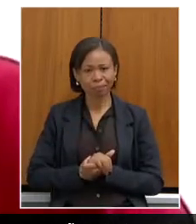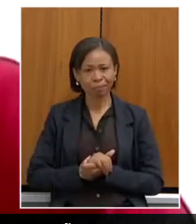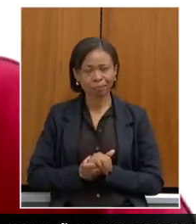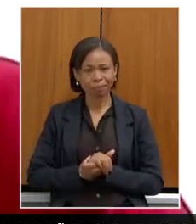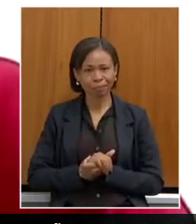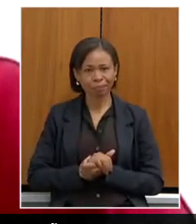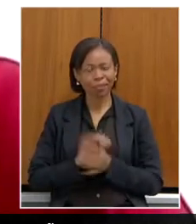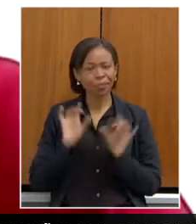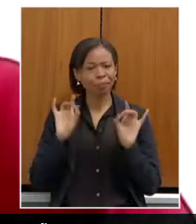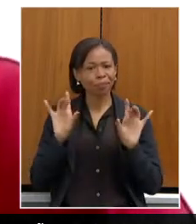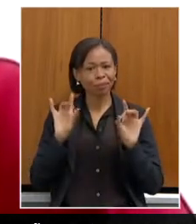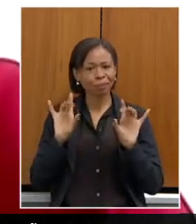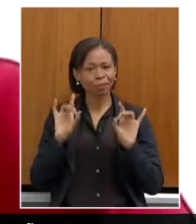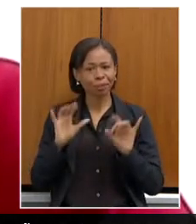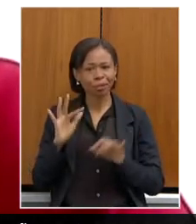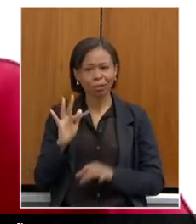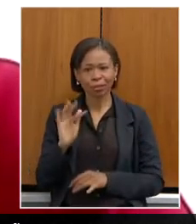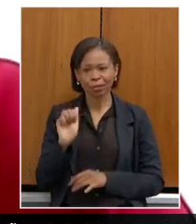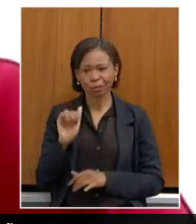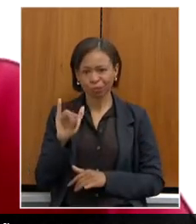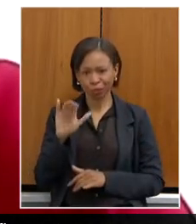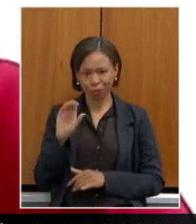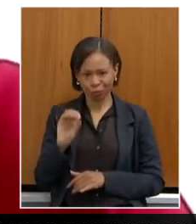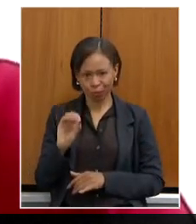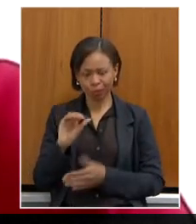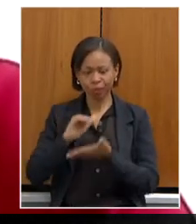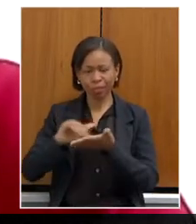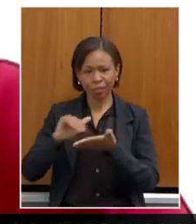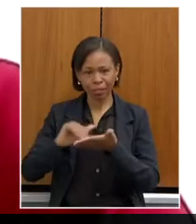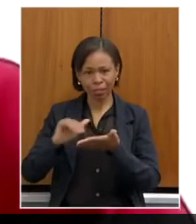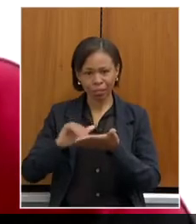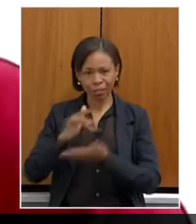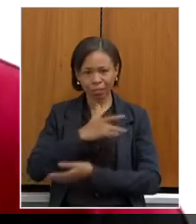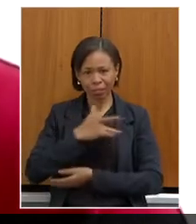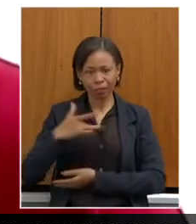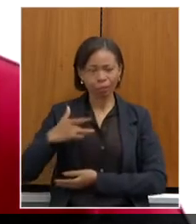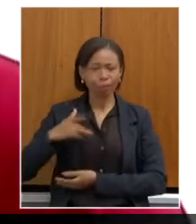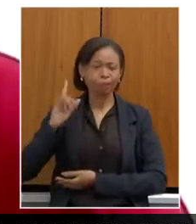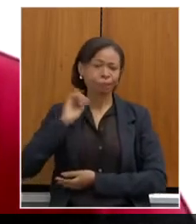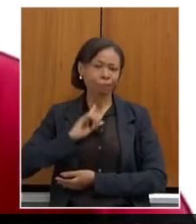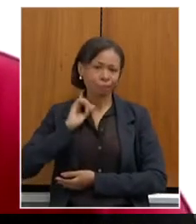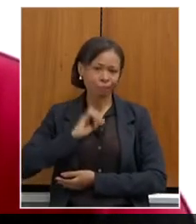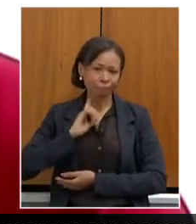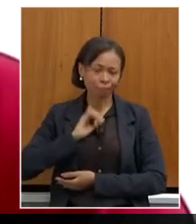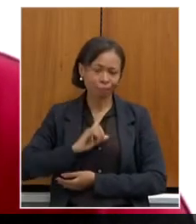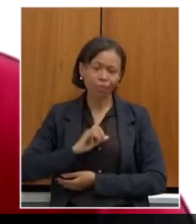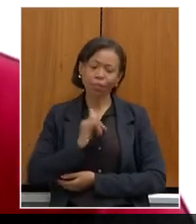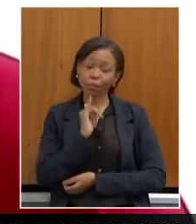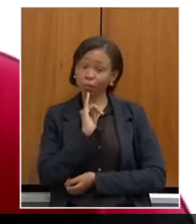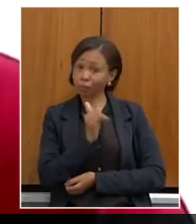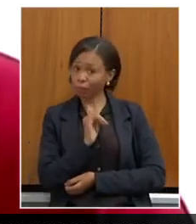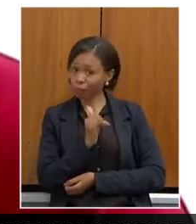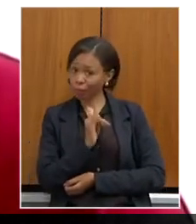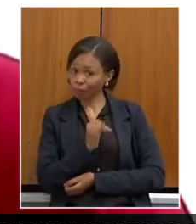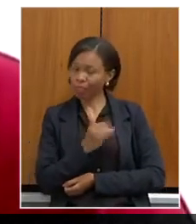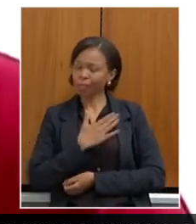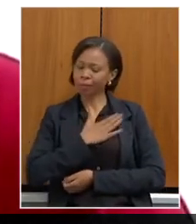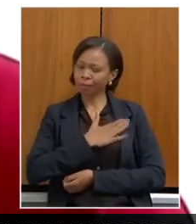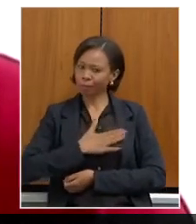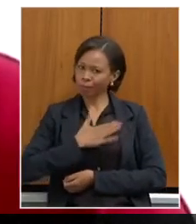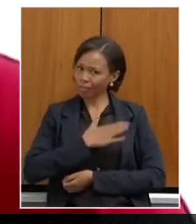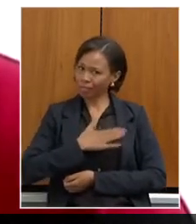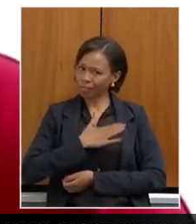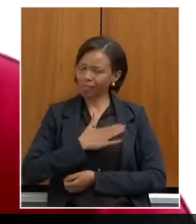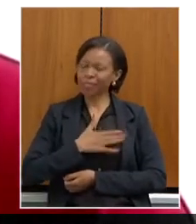especial também ao doutor Fábio secretário de saúde de estado de Minas Gerais dizer ao doutor Fábio do prazer da